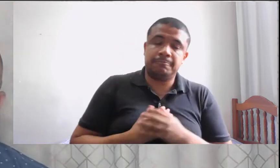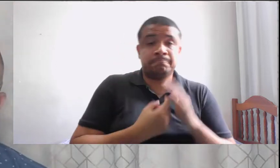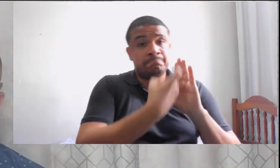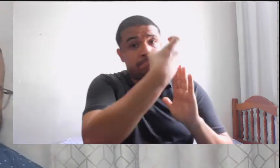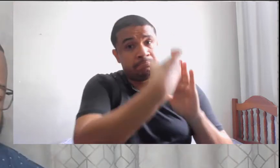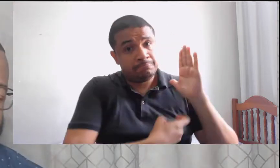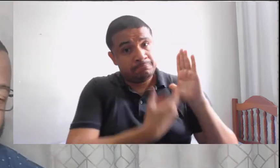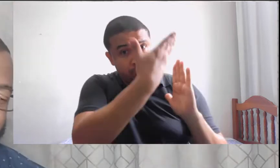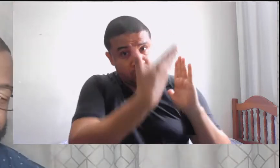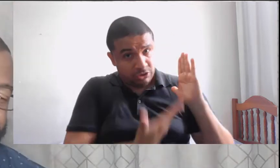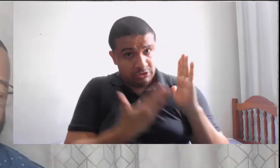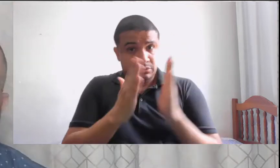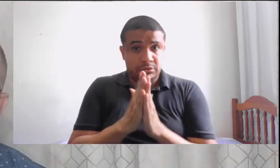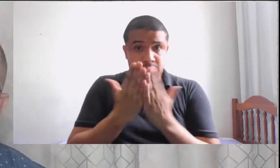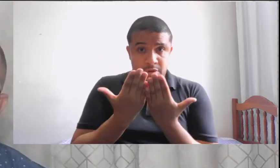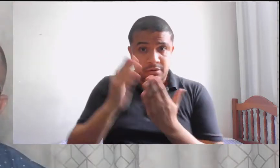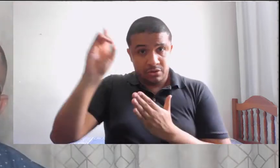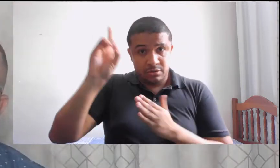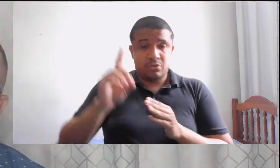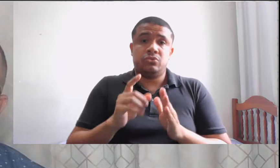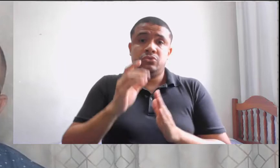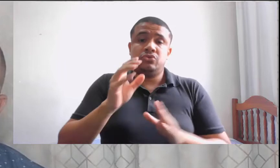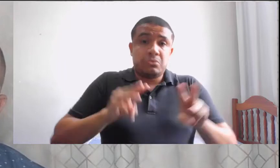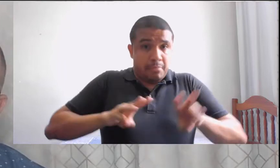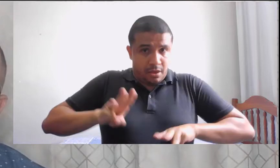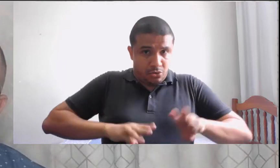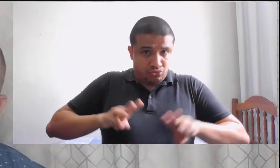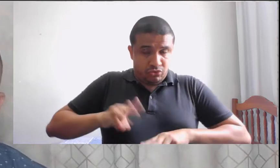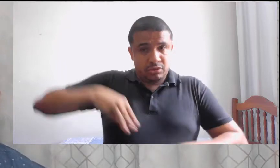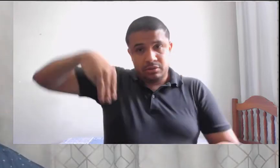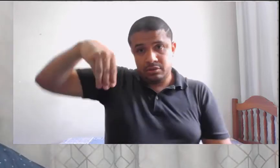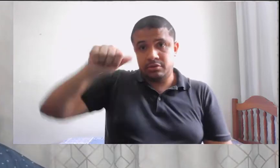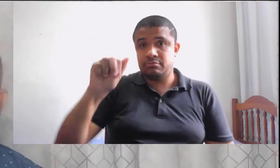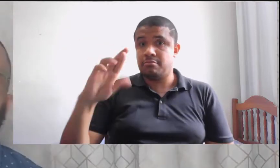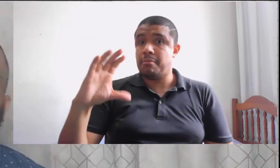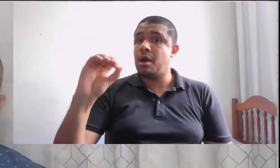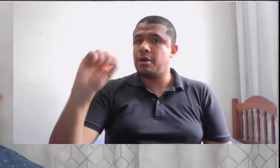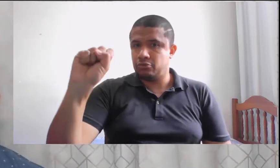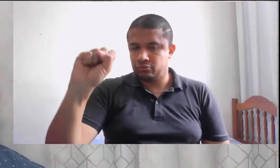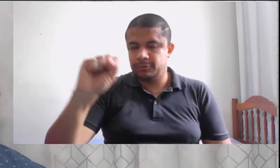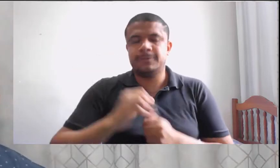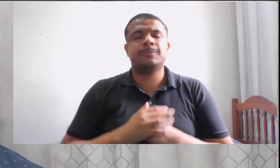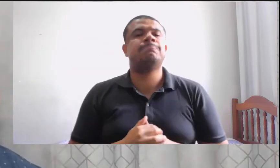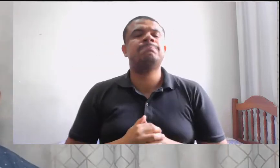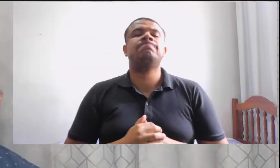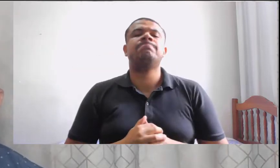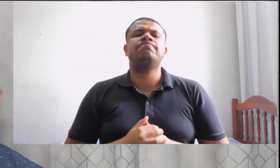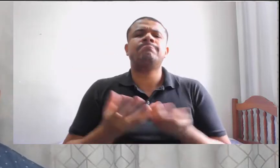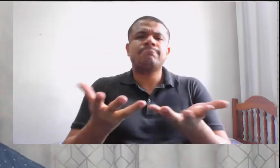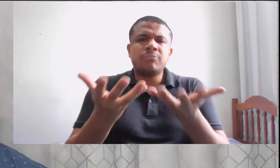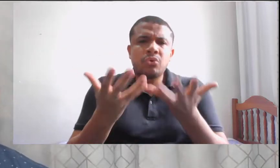texto, disso que estava acontecendo aqui no livro de Marcos. Eu quero que os irmãos